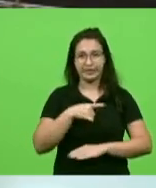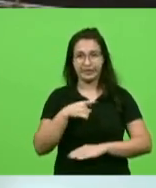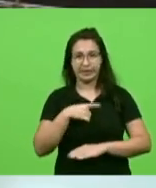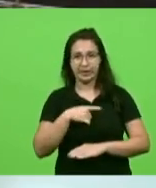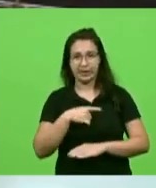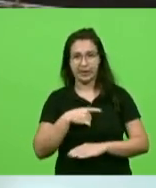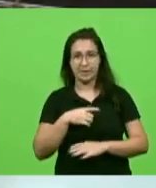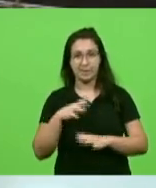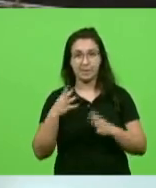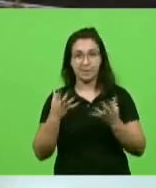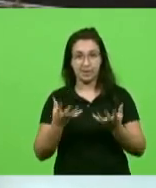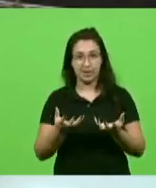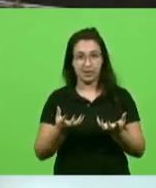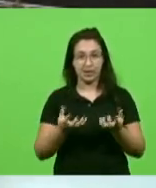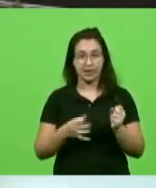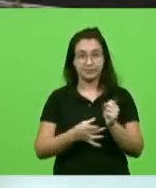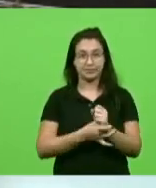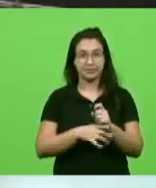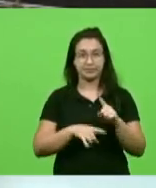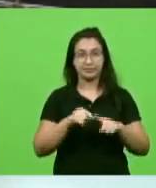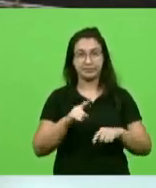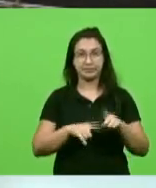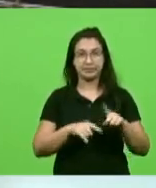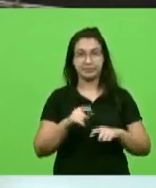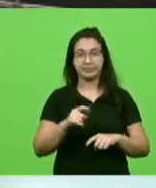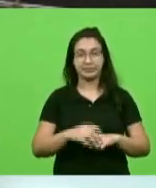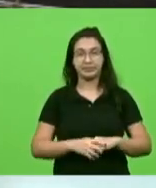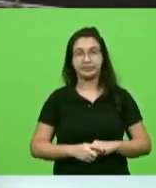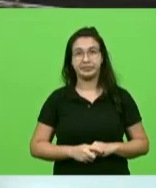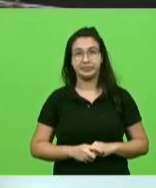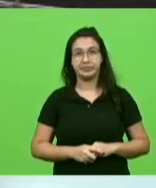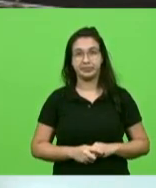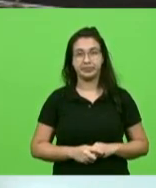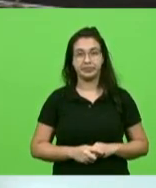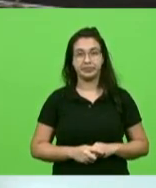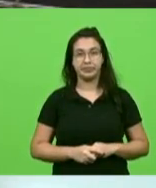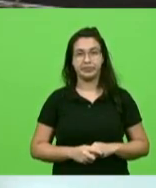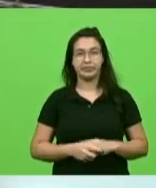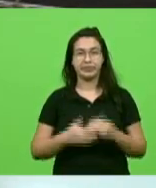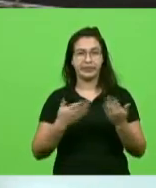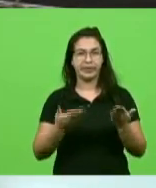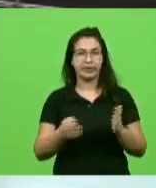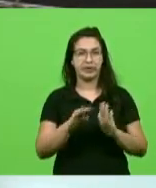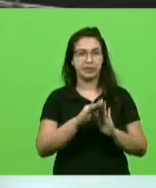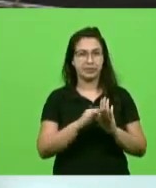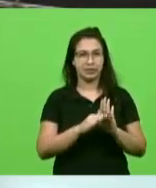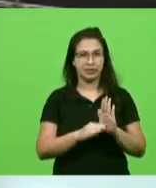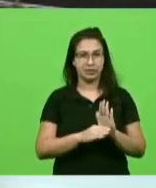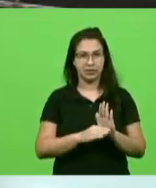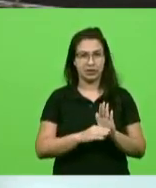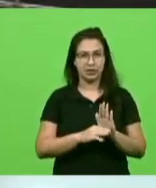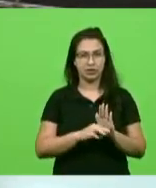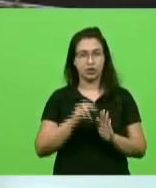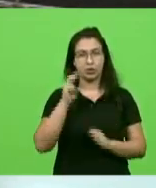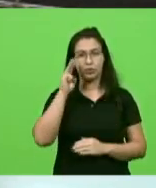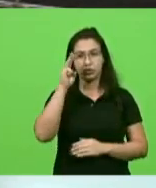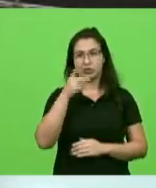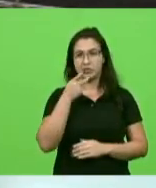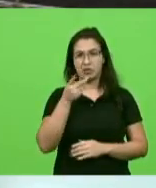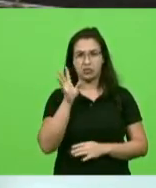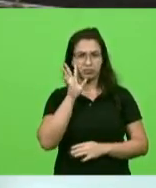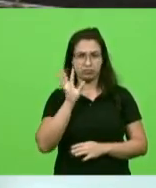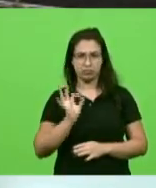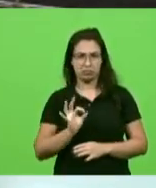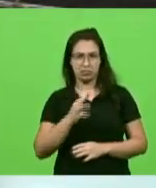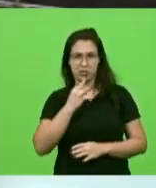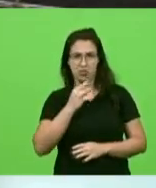"seguraram os equipamentos fechados Pensionato em Curitiba sobre Tais mensagens do Governador Carlos Moisés levou conhecer os